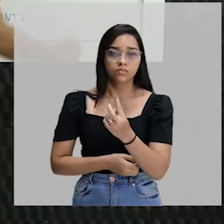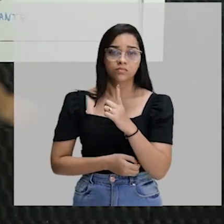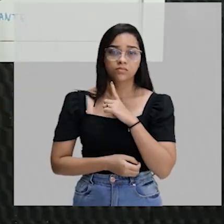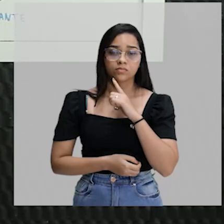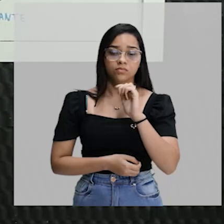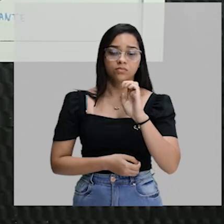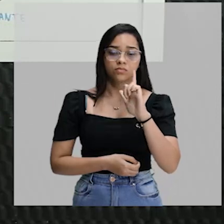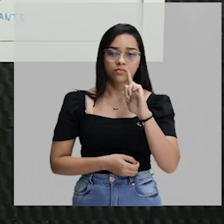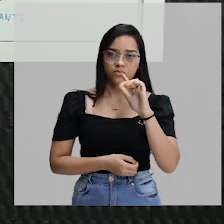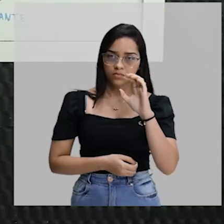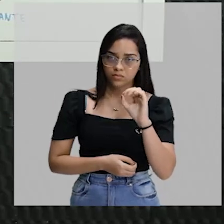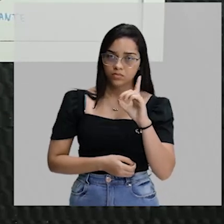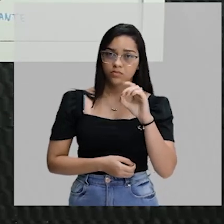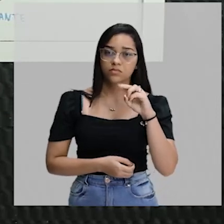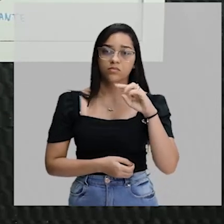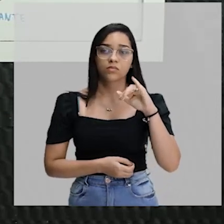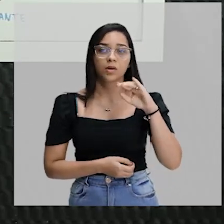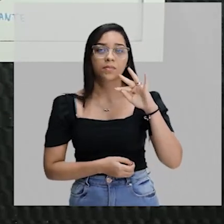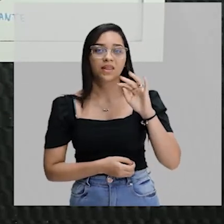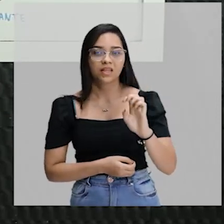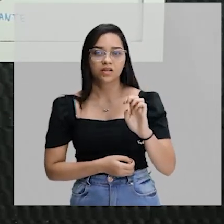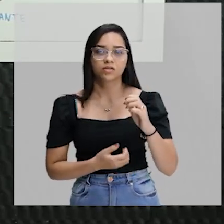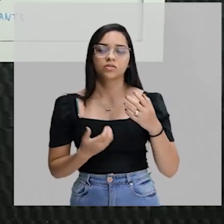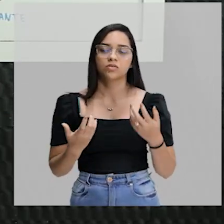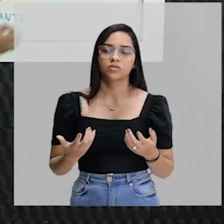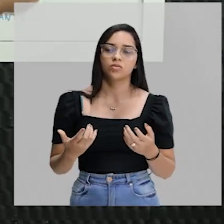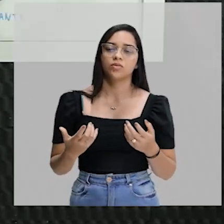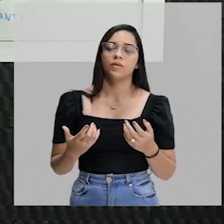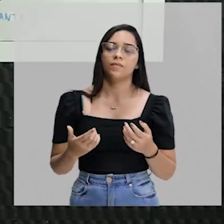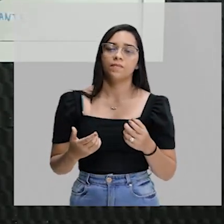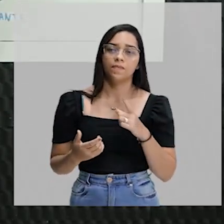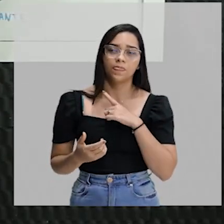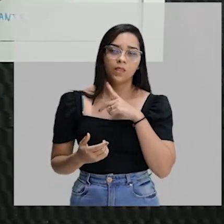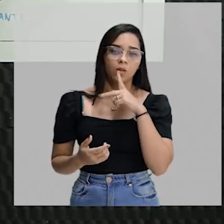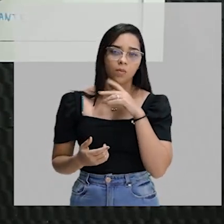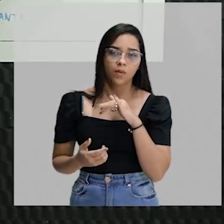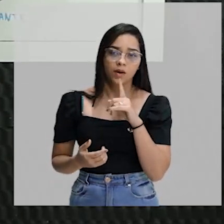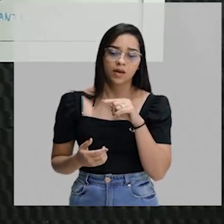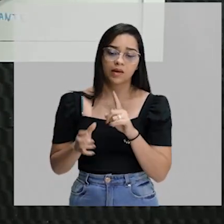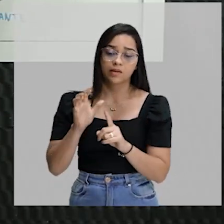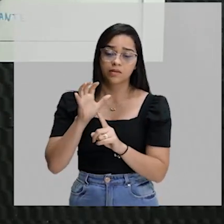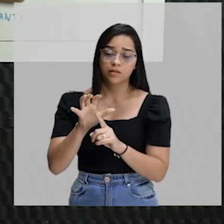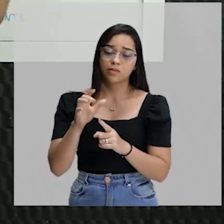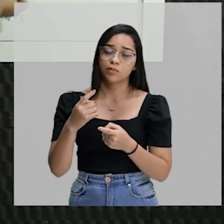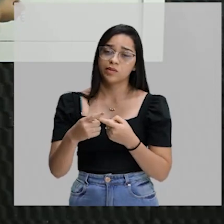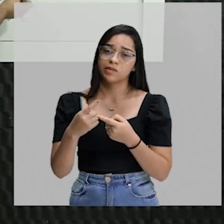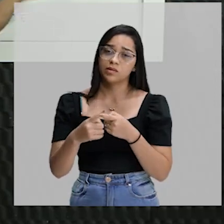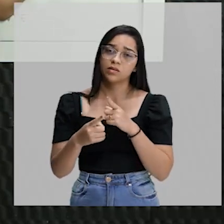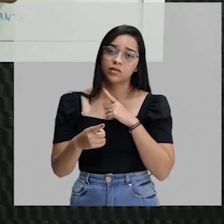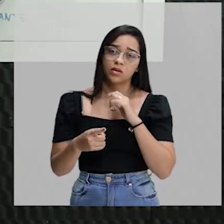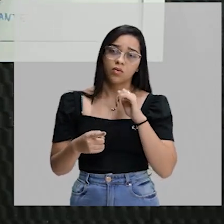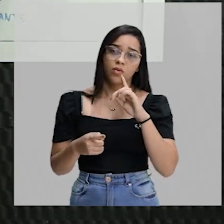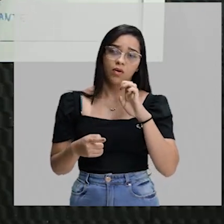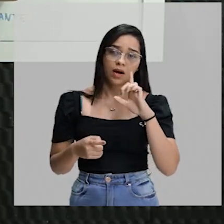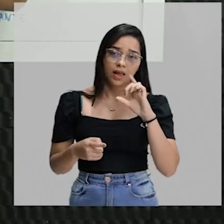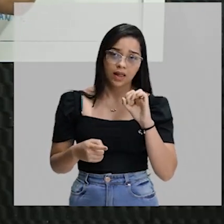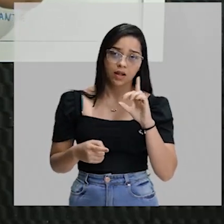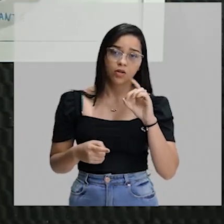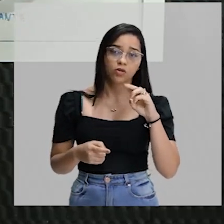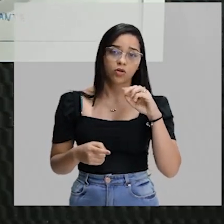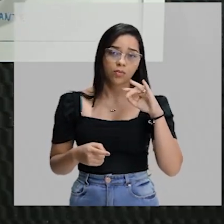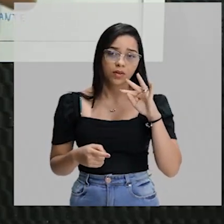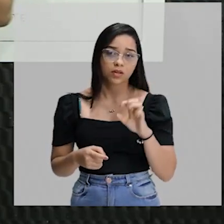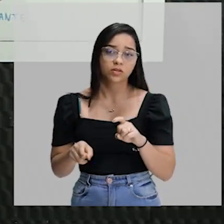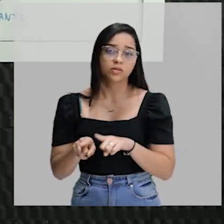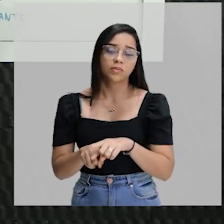o alelo dominante. Então, o pai aqui ele é afetado porque tem um alelo dominante e as filhas